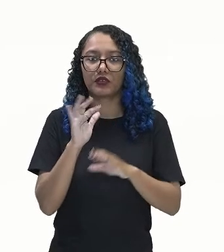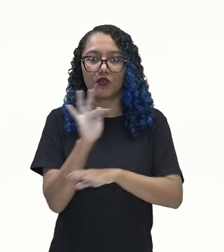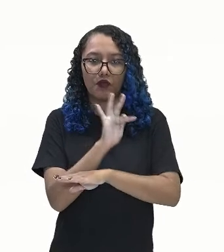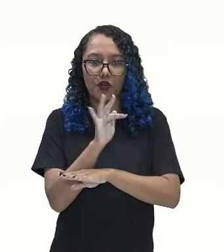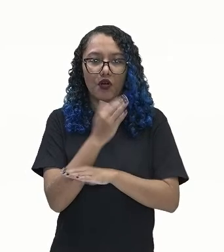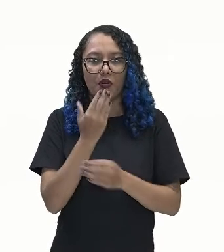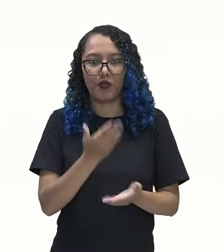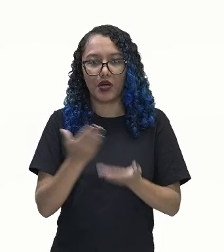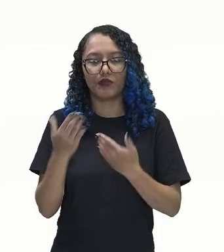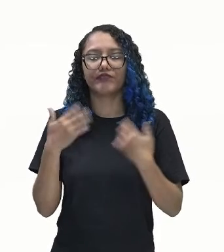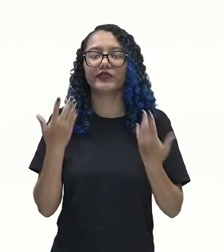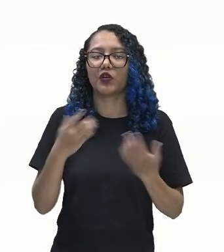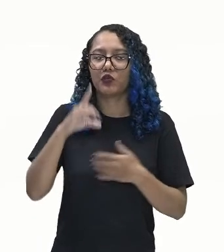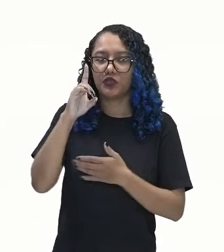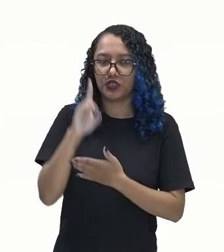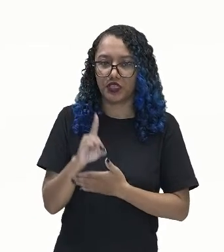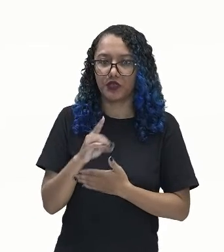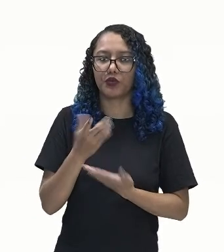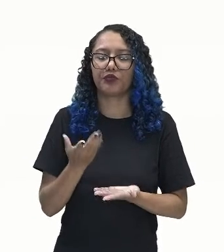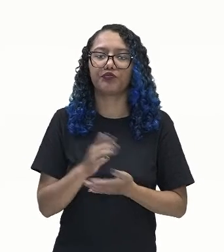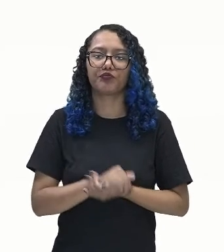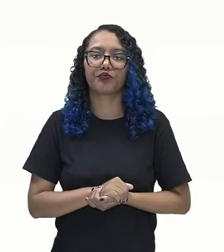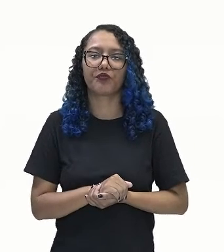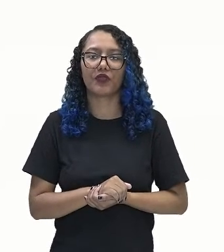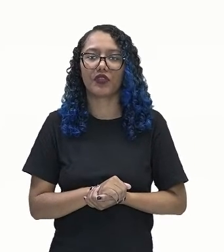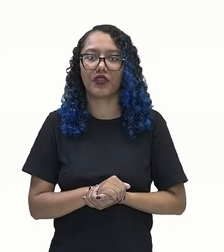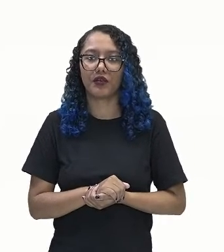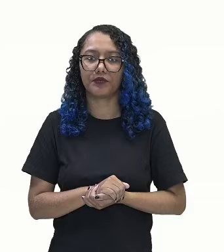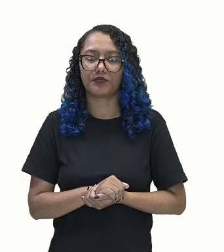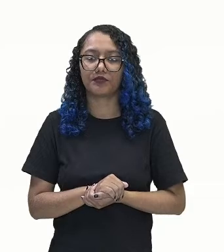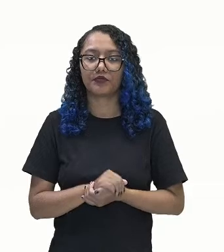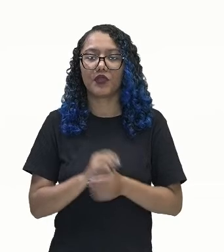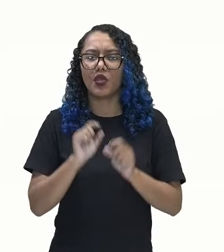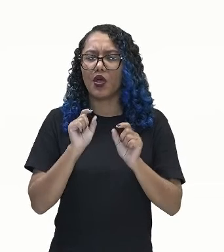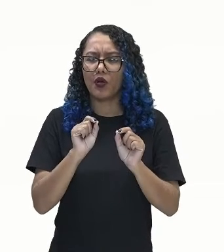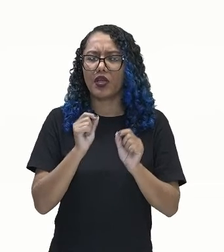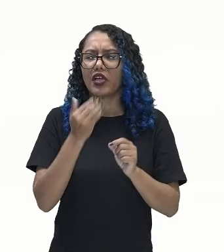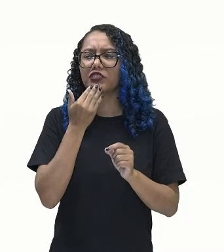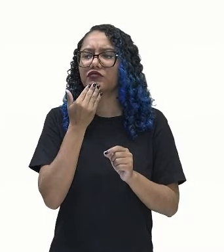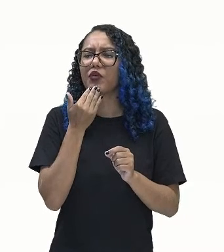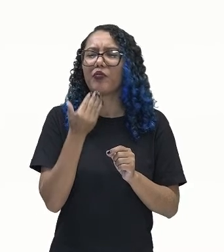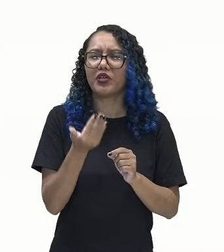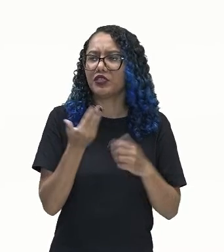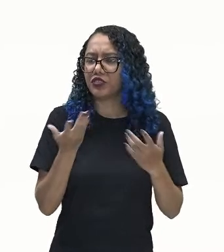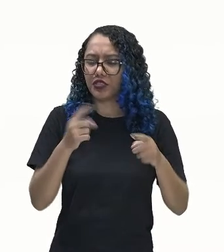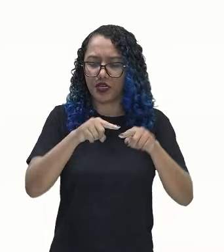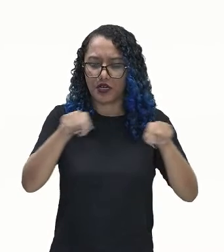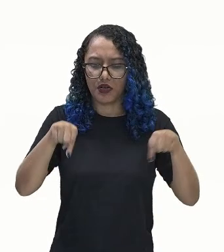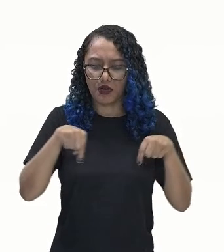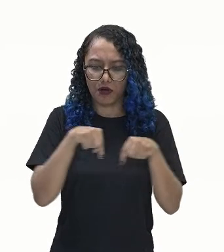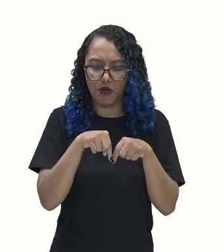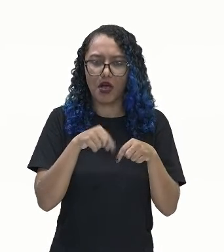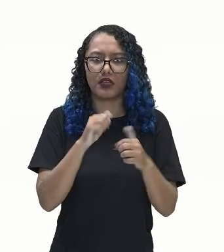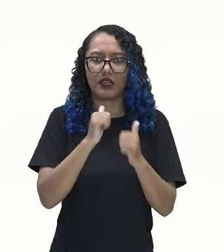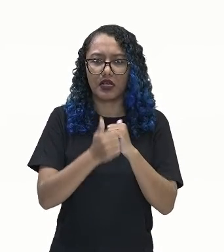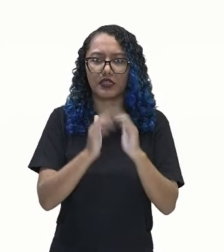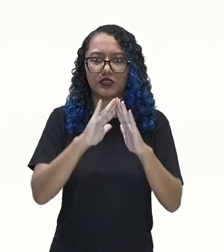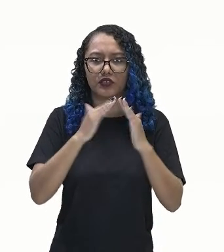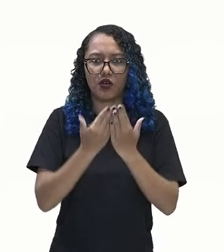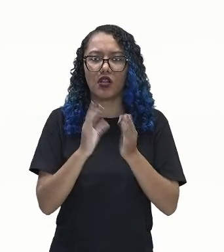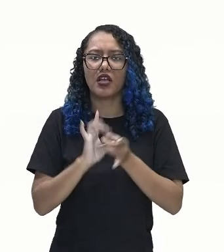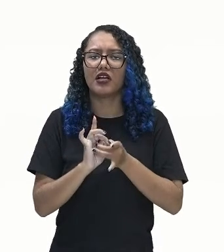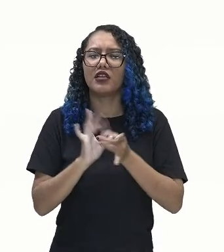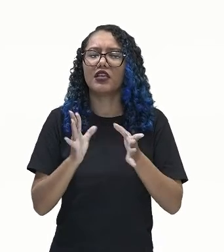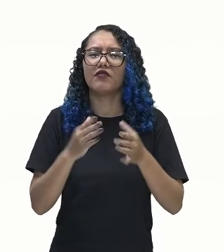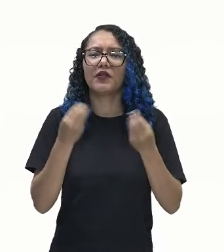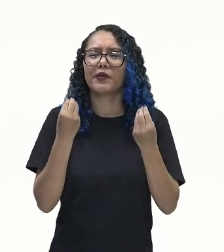deste viemos solicitar que a quadra da escola seja disponibilizada aos sábados para